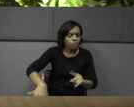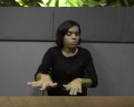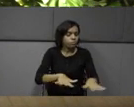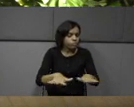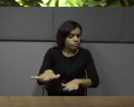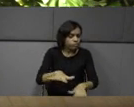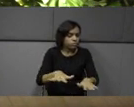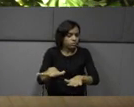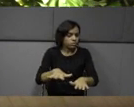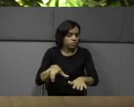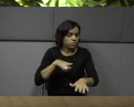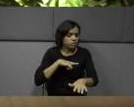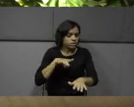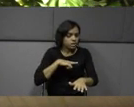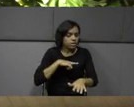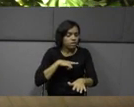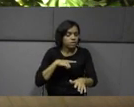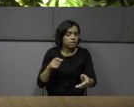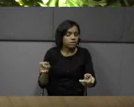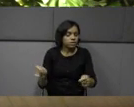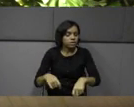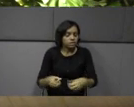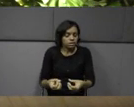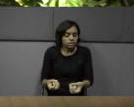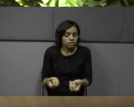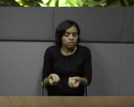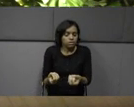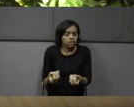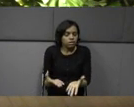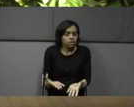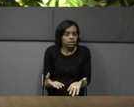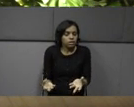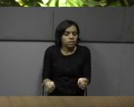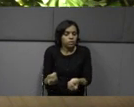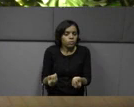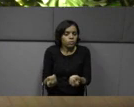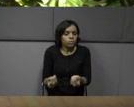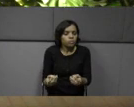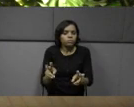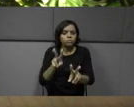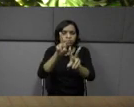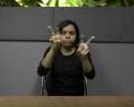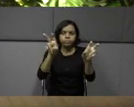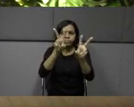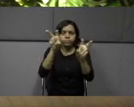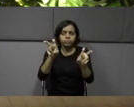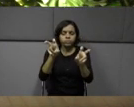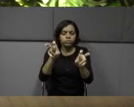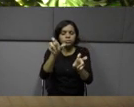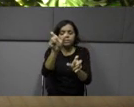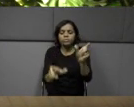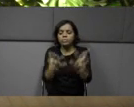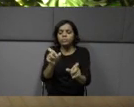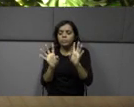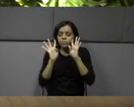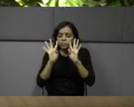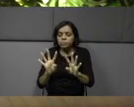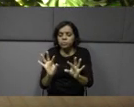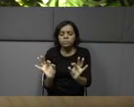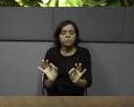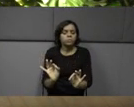que dão a dinâmica é do objeto em questão são escutados e aí dando um exemplo muito concreto